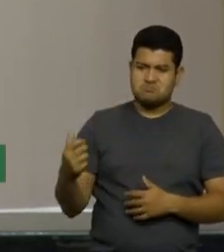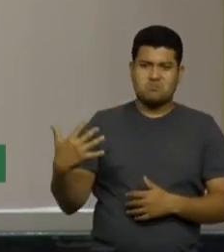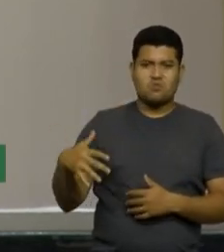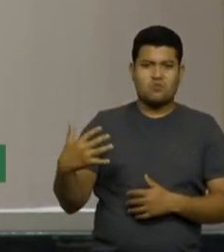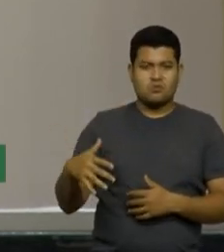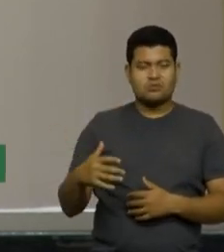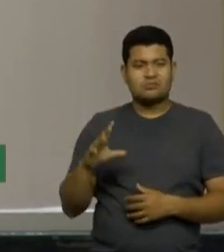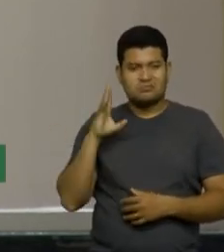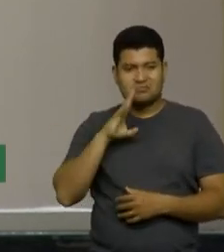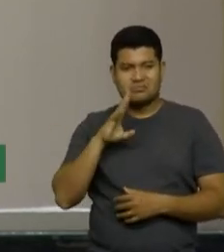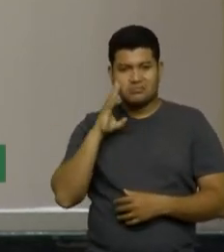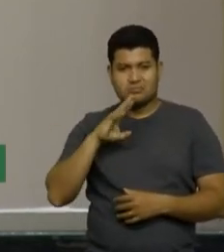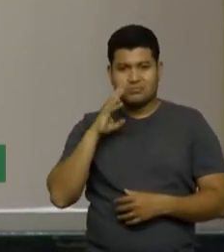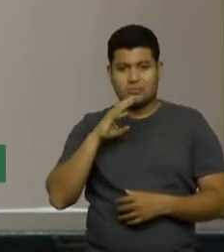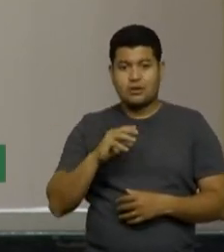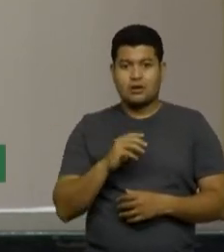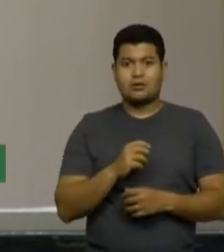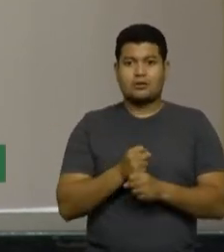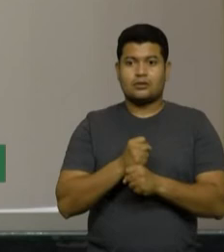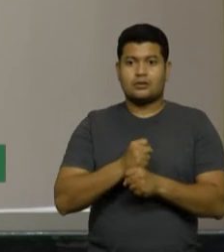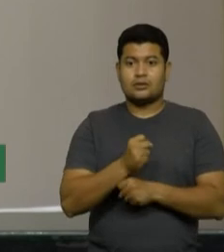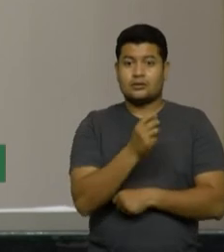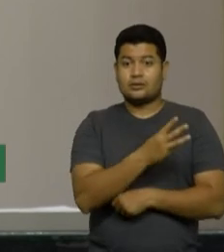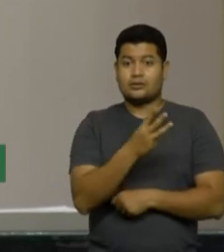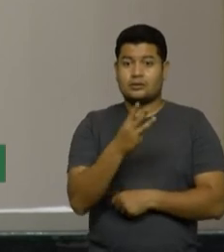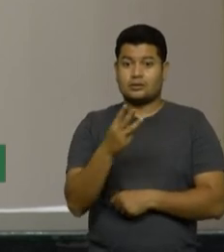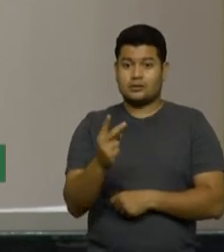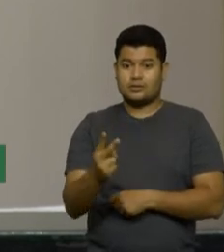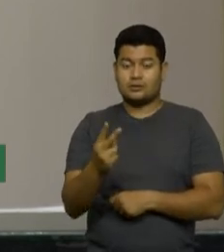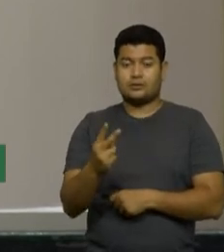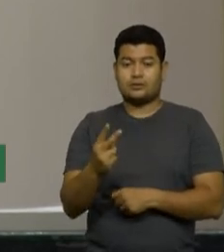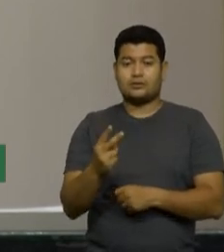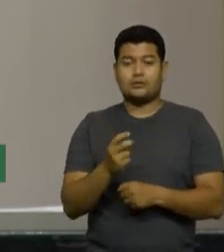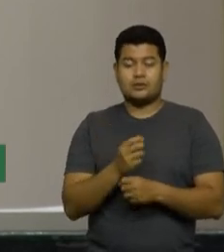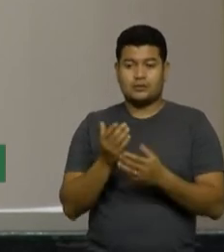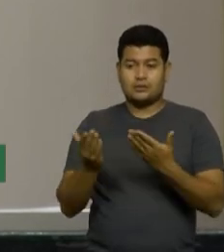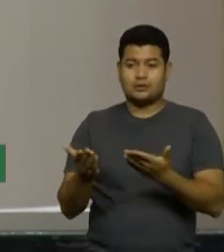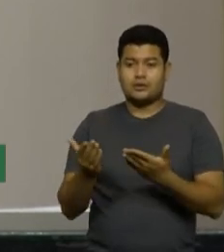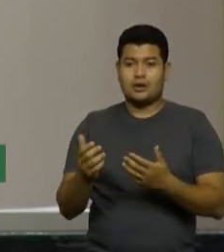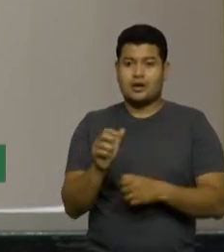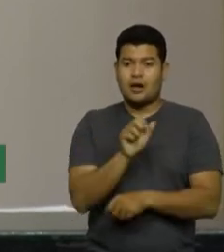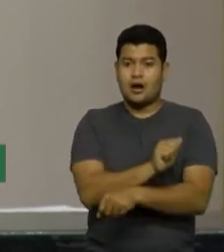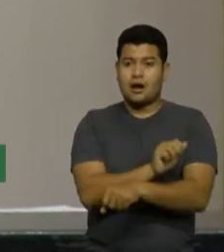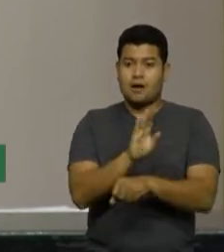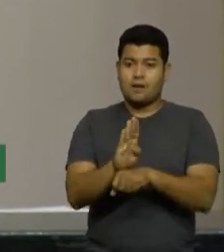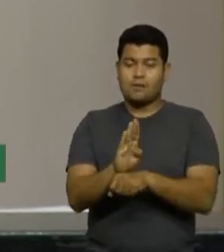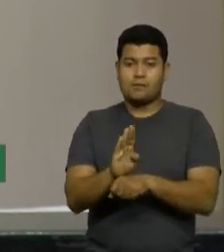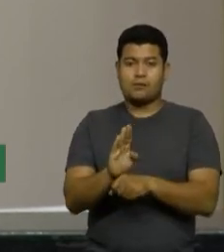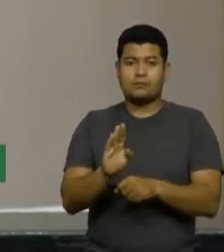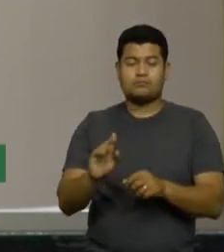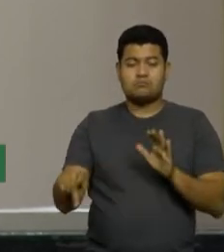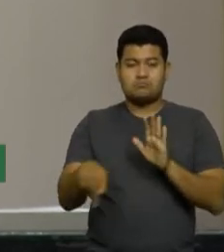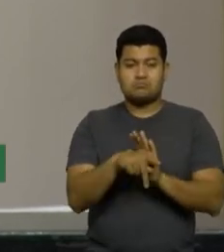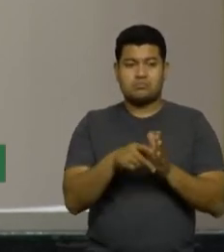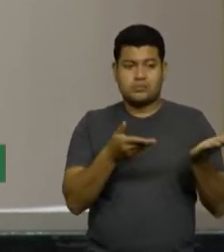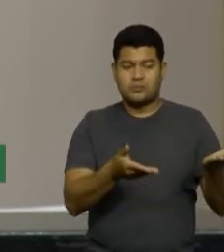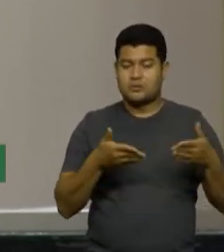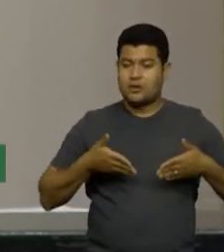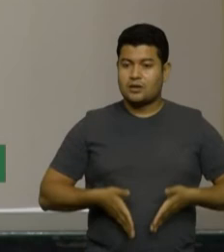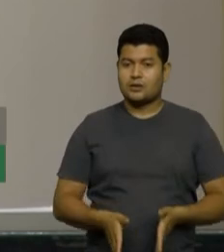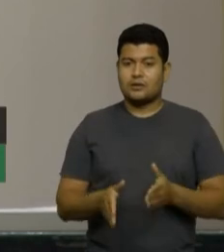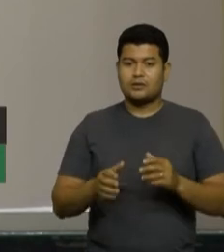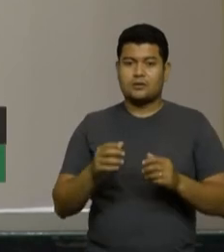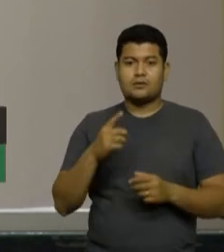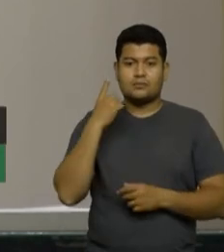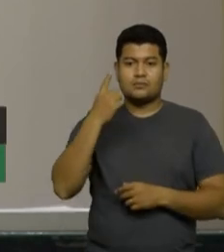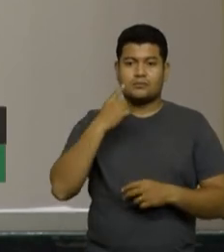anos de Abdom Batista, terra do nosso amigo deputado Romildo Titon. Então, ficamos muito